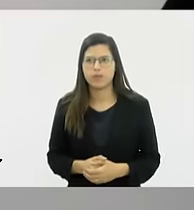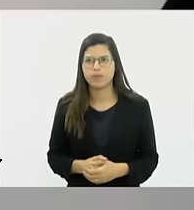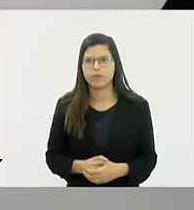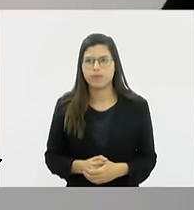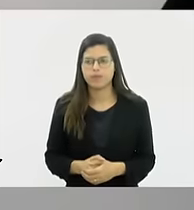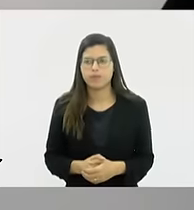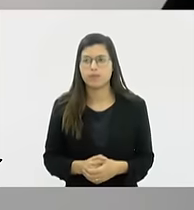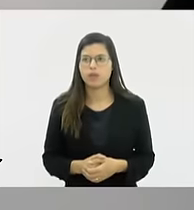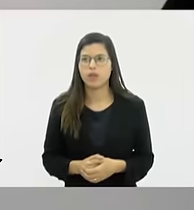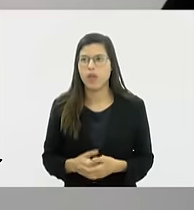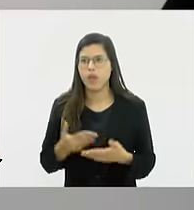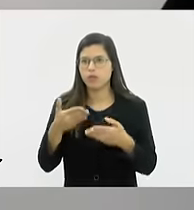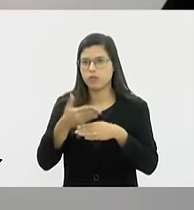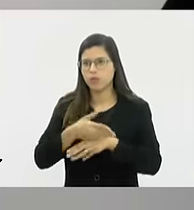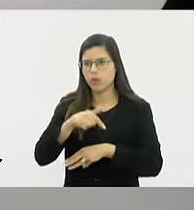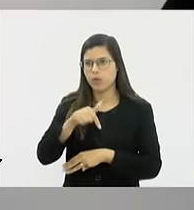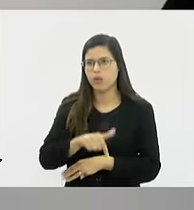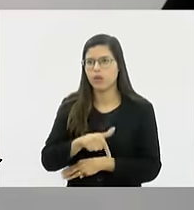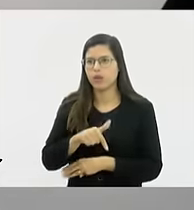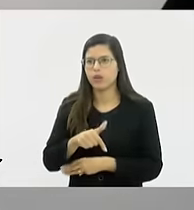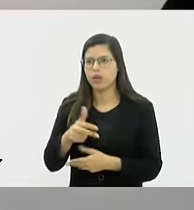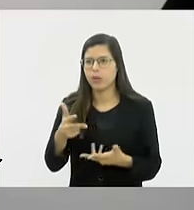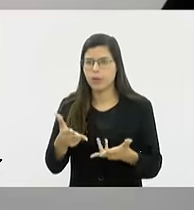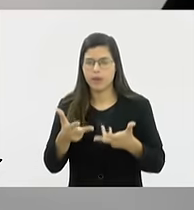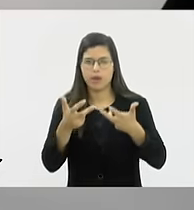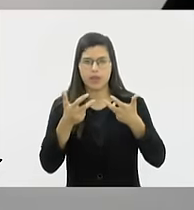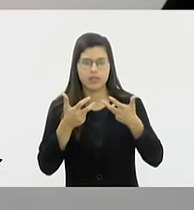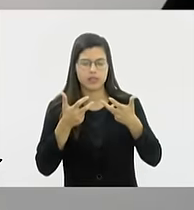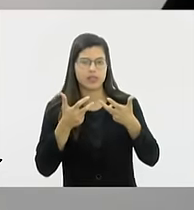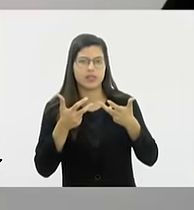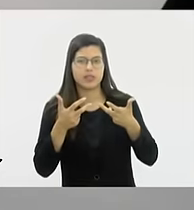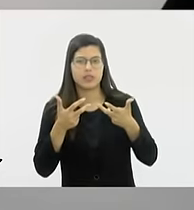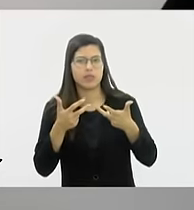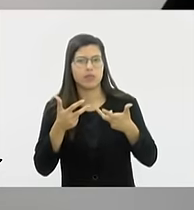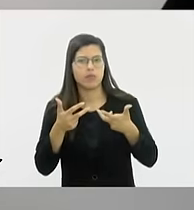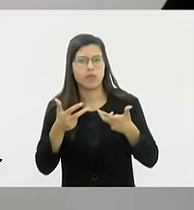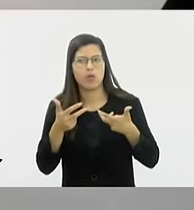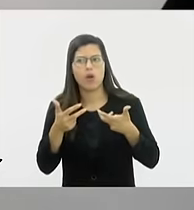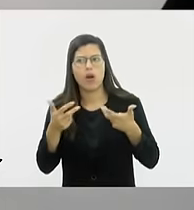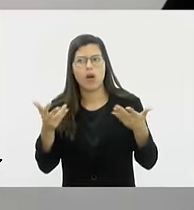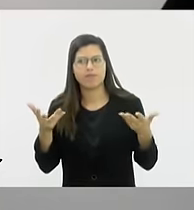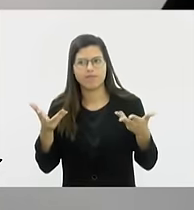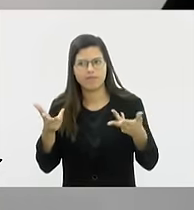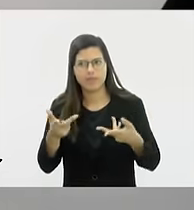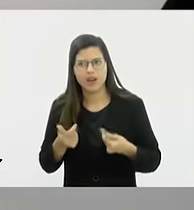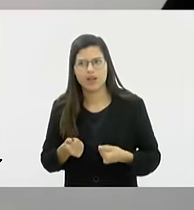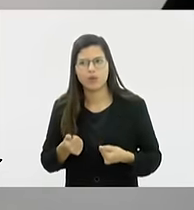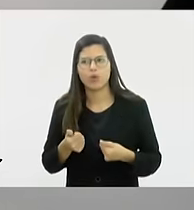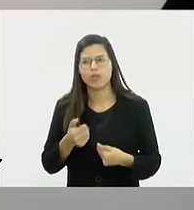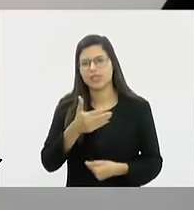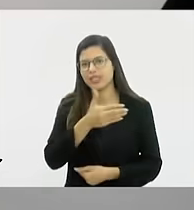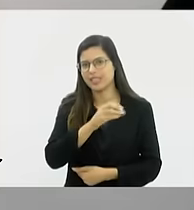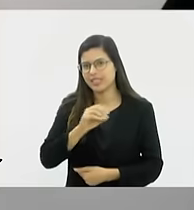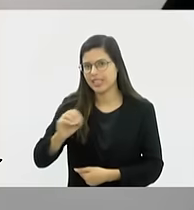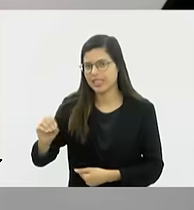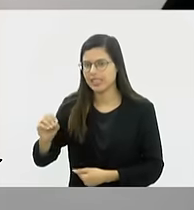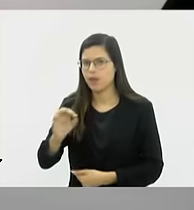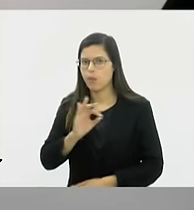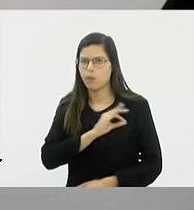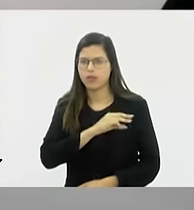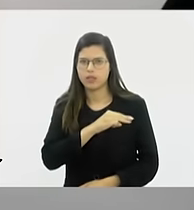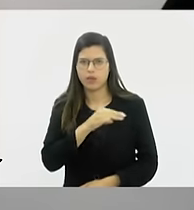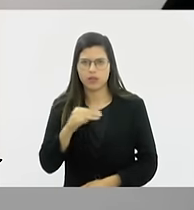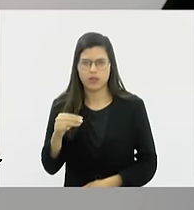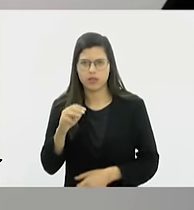E aí, quando eu chego aqui e vejo, né, a briosa, bicentenária Polícia Militar do Estado do Rio de